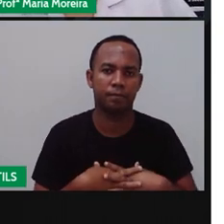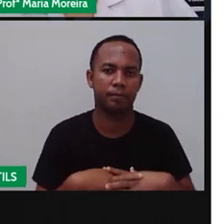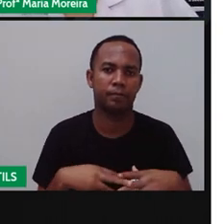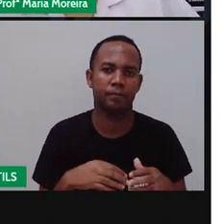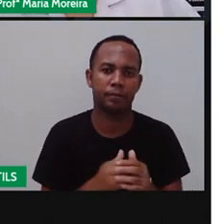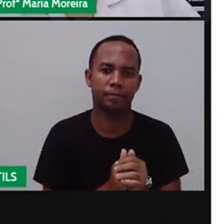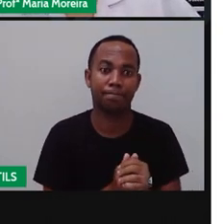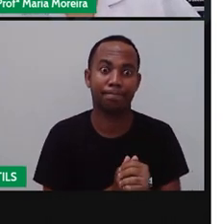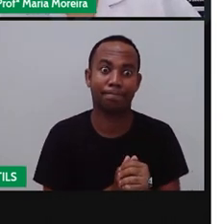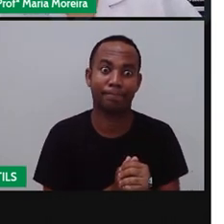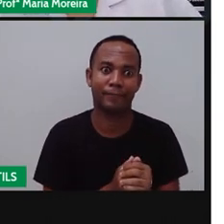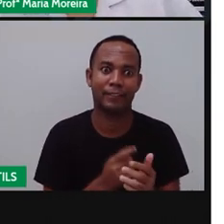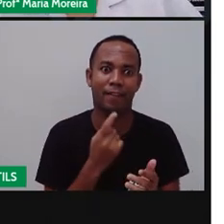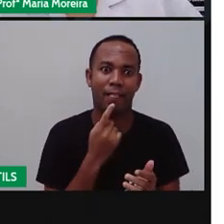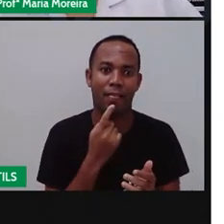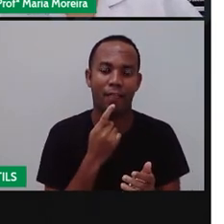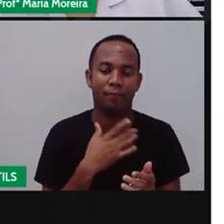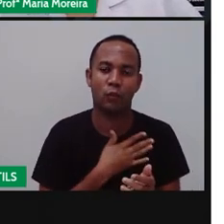quê? Você sabe?